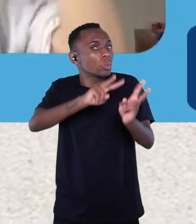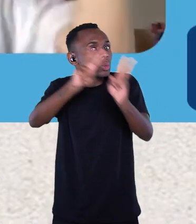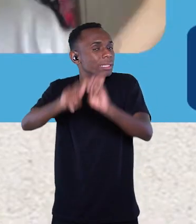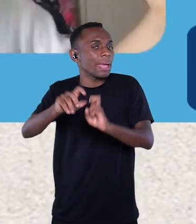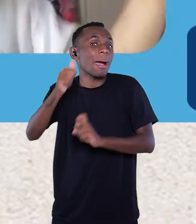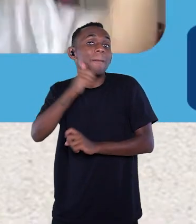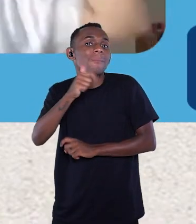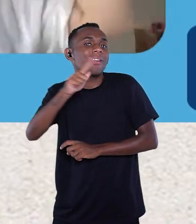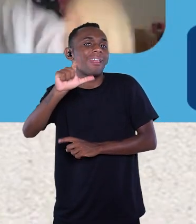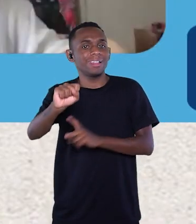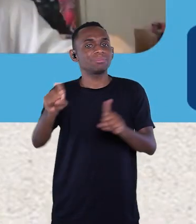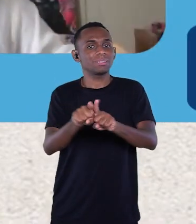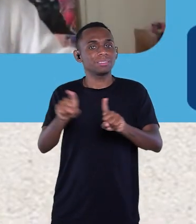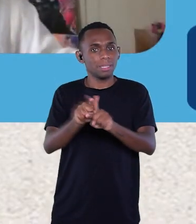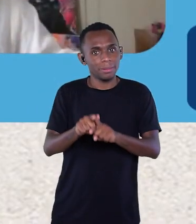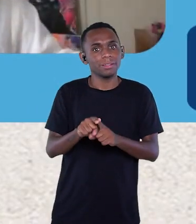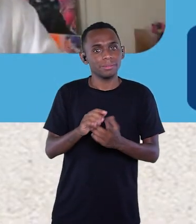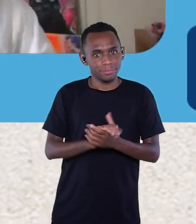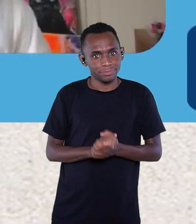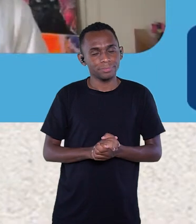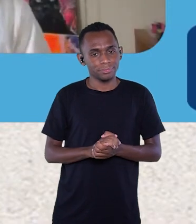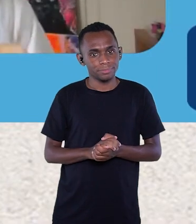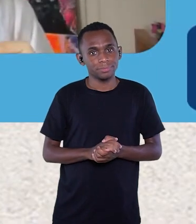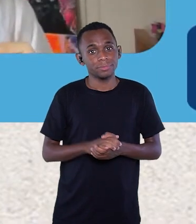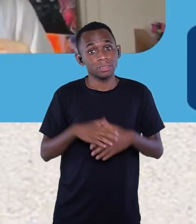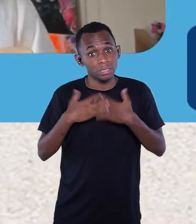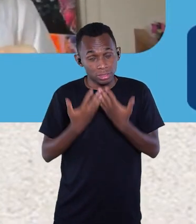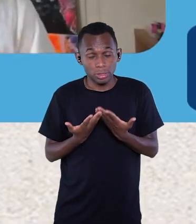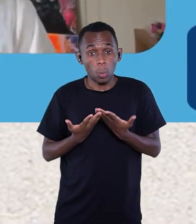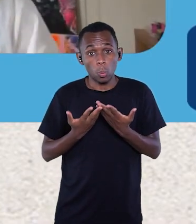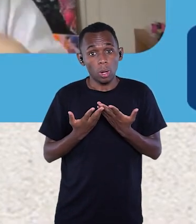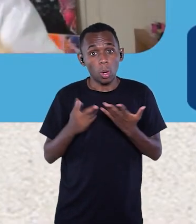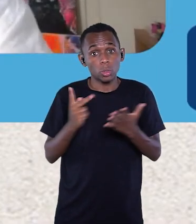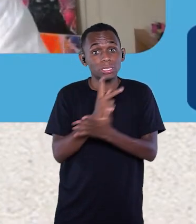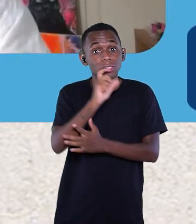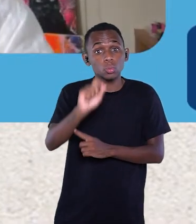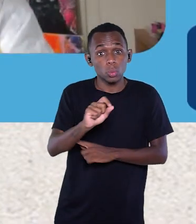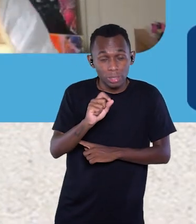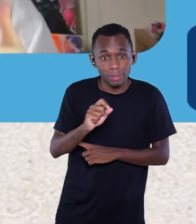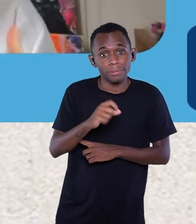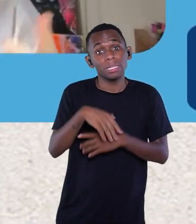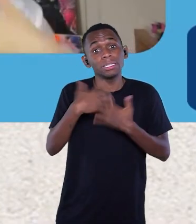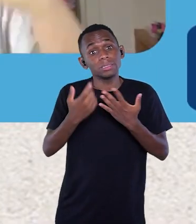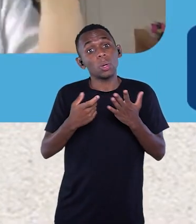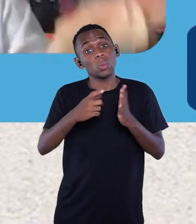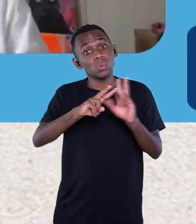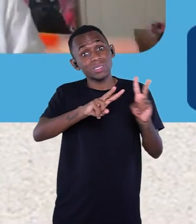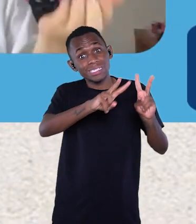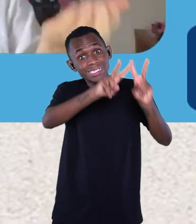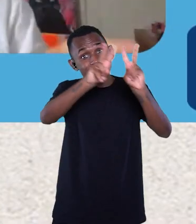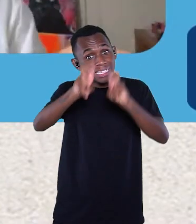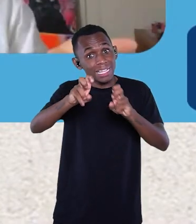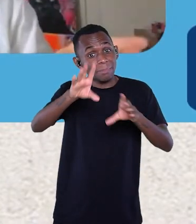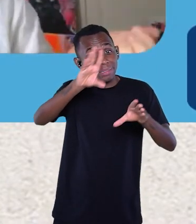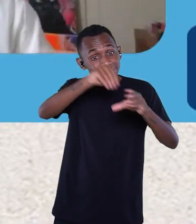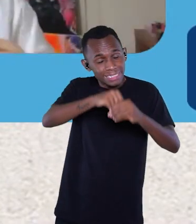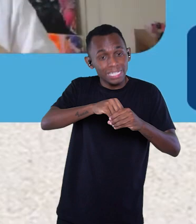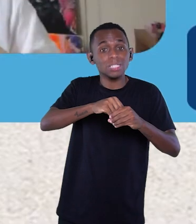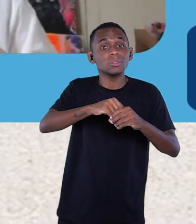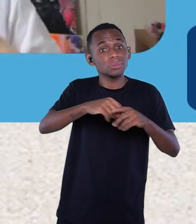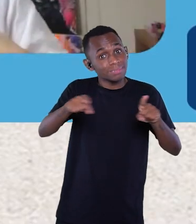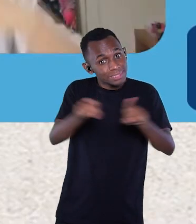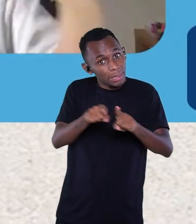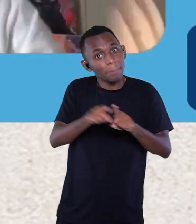está falando sobre homossexualidade, a gente está falando sobre homens gays. Assim, então, como que até esse termo parece que é uma coisa equivalente,